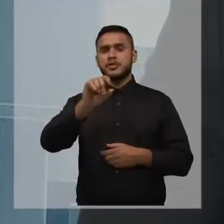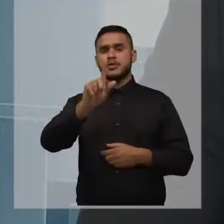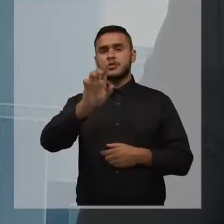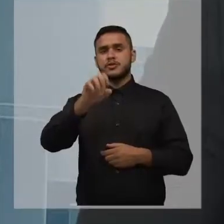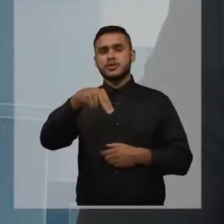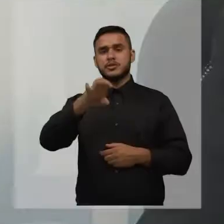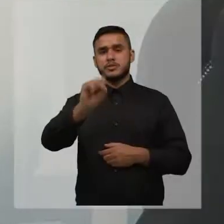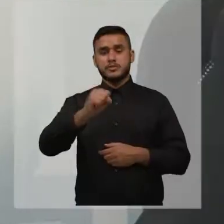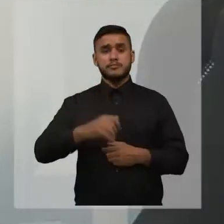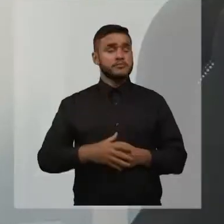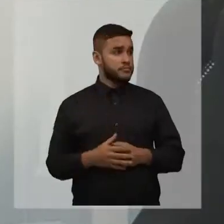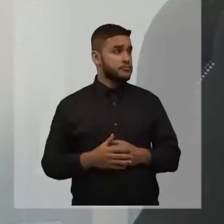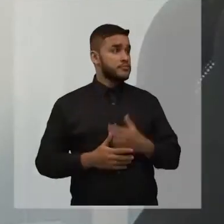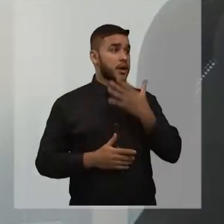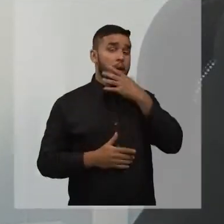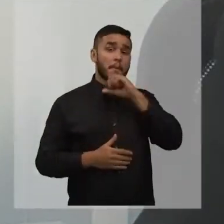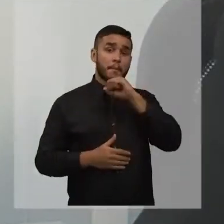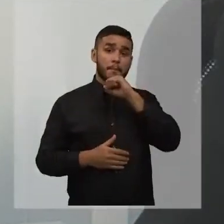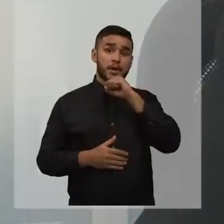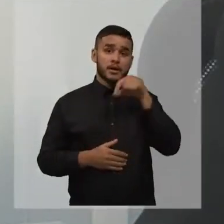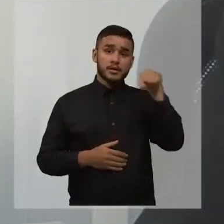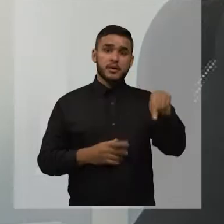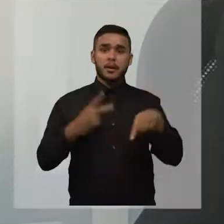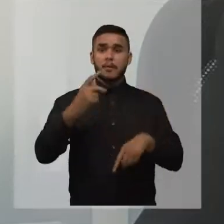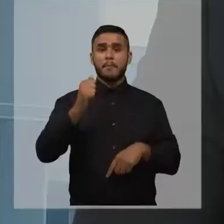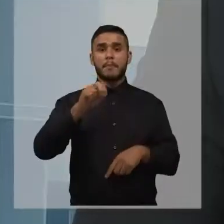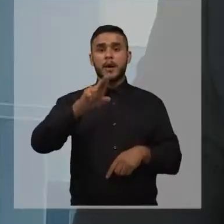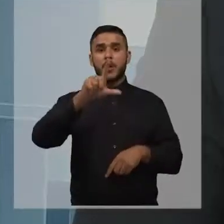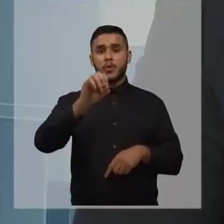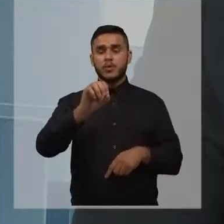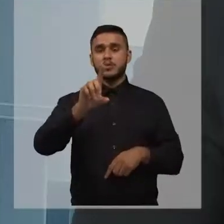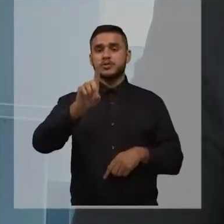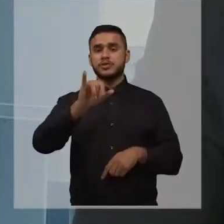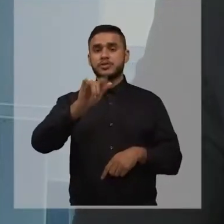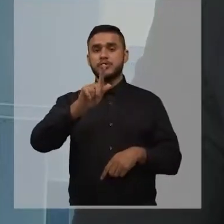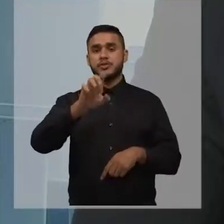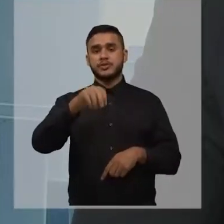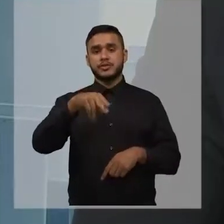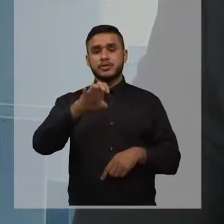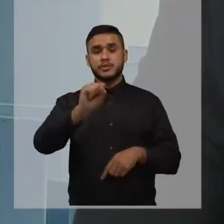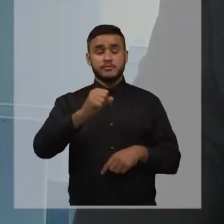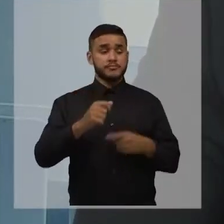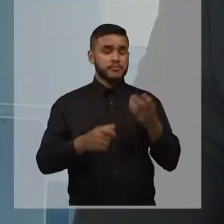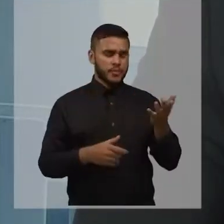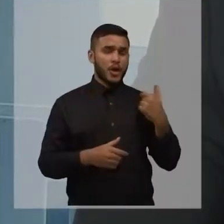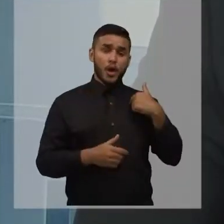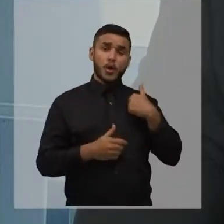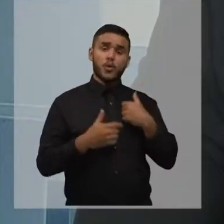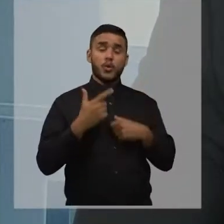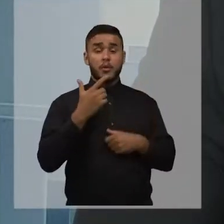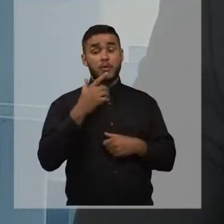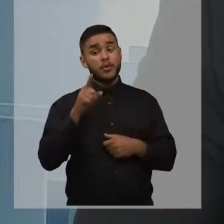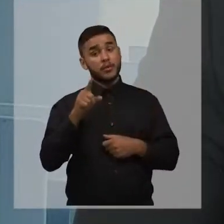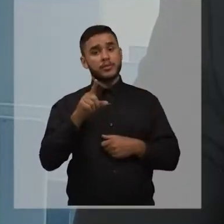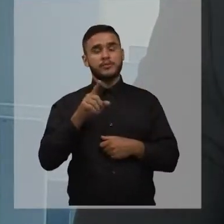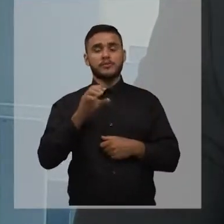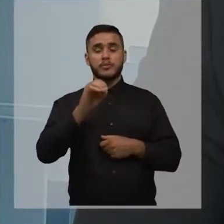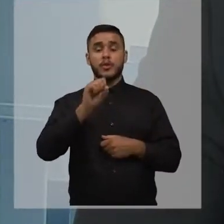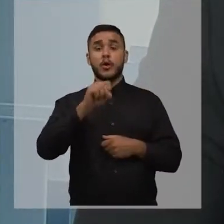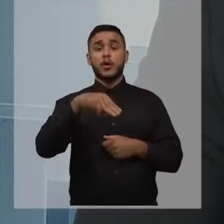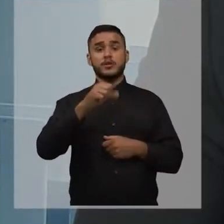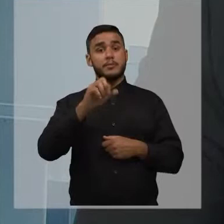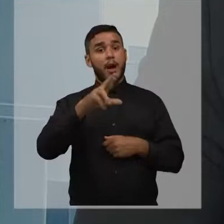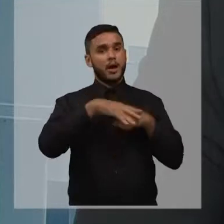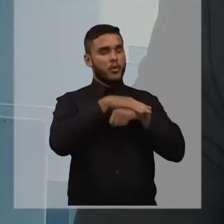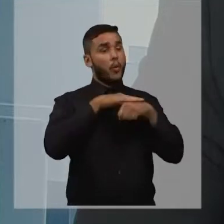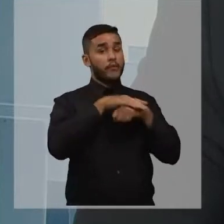figura. Pai do Paulo Diógenes. Pai do Paulo Diógenes, ex-vereador de Fortaleza. E o doutor Osmar, que eu tenho um